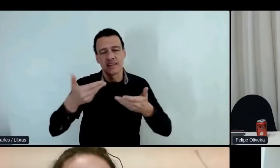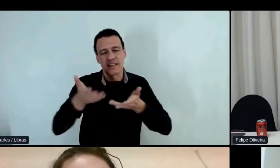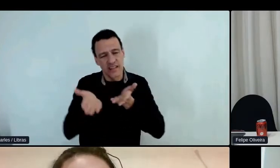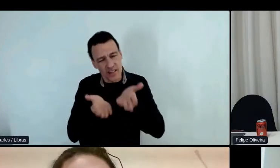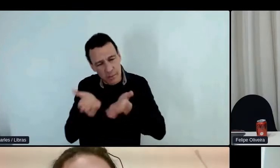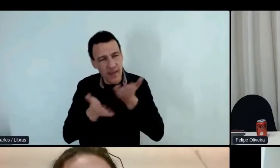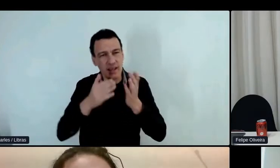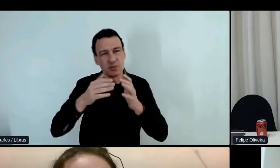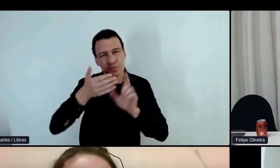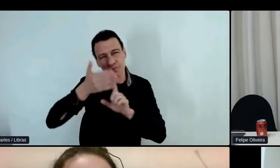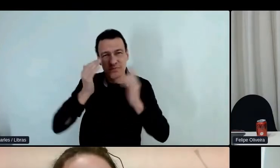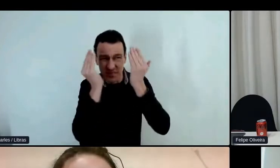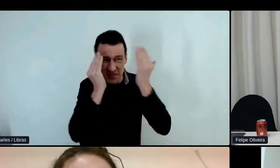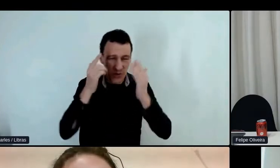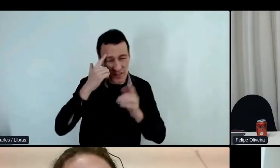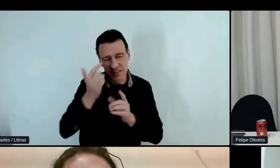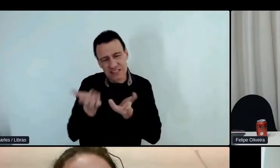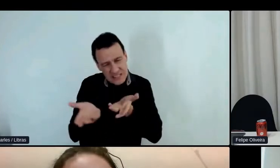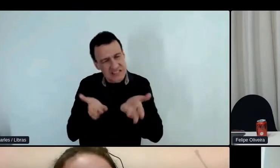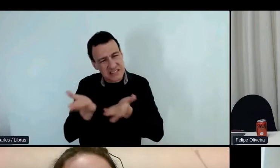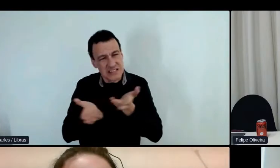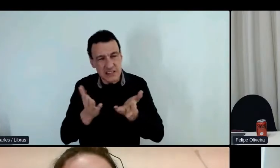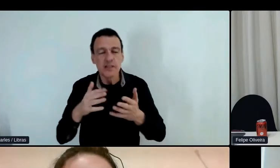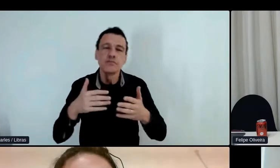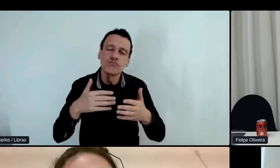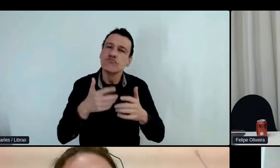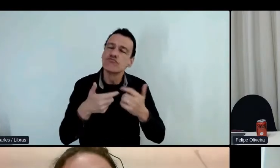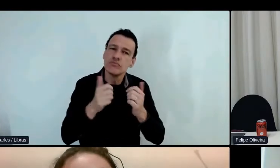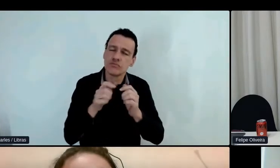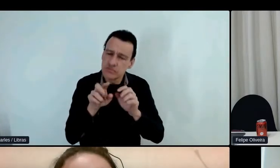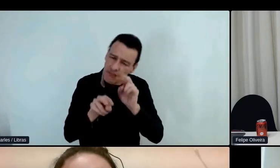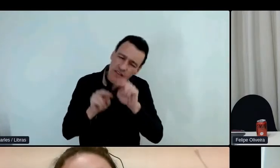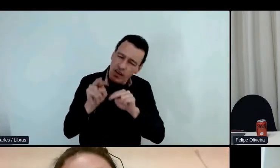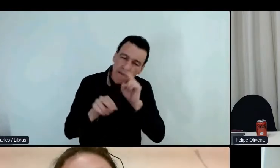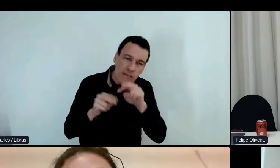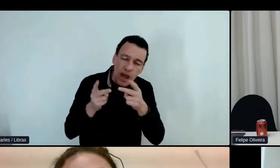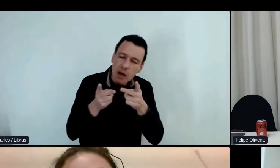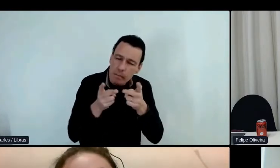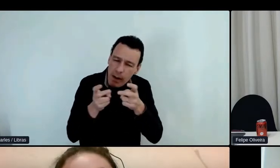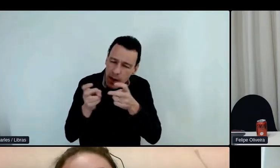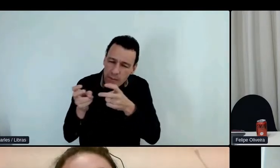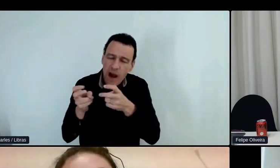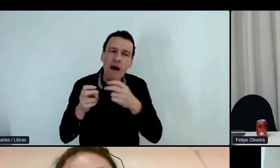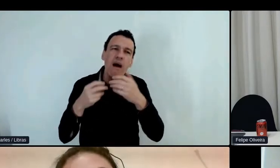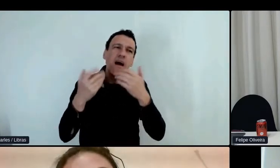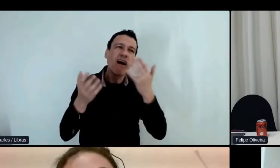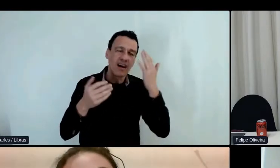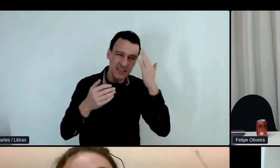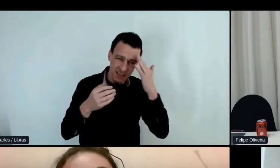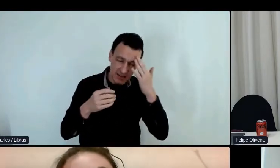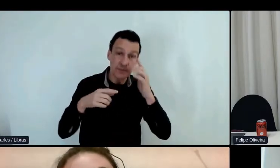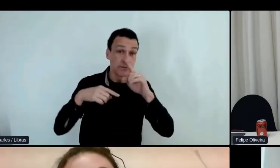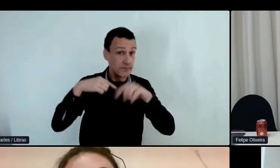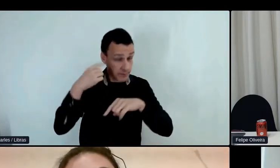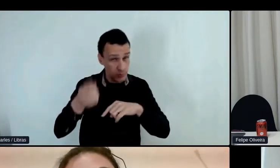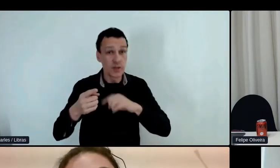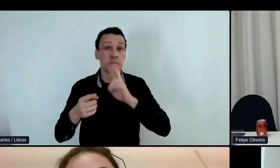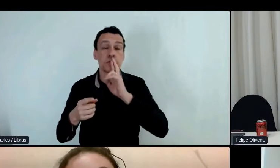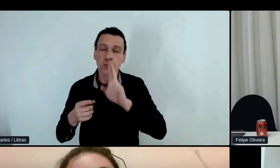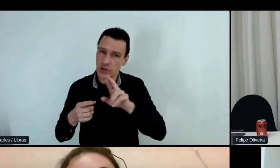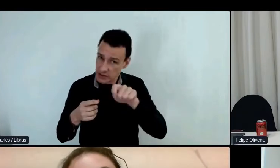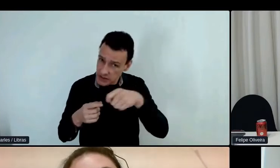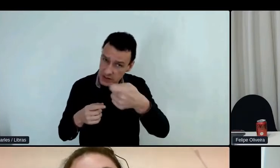consegue demonstrar, às vezes, na face. E isso atrapalha. Então, na terapia, conforme vai